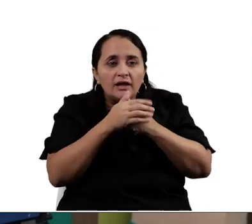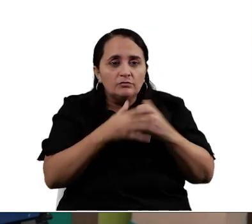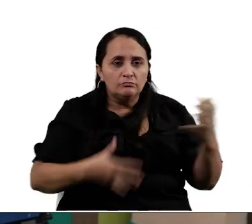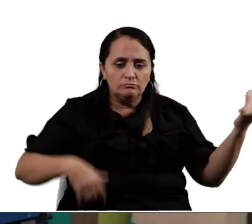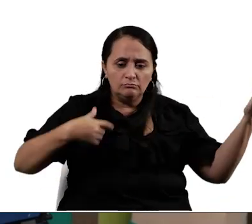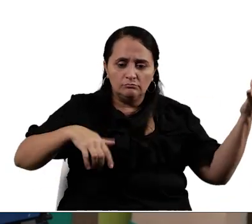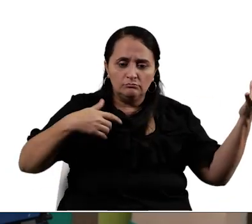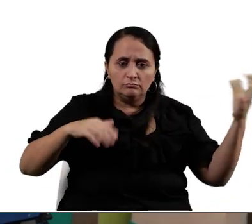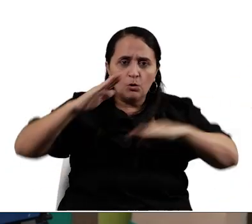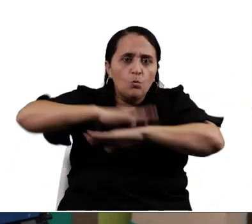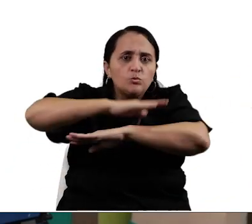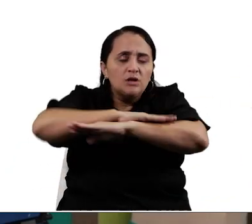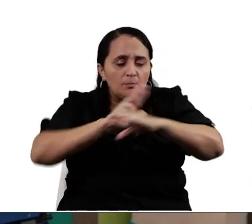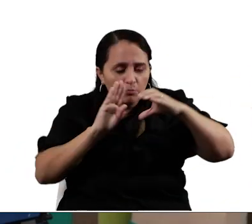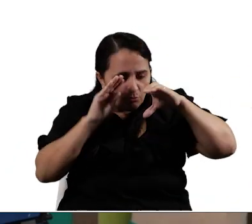da viola do urubu.